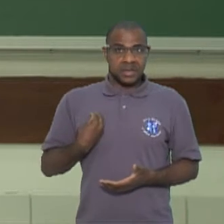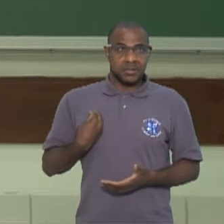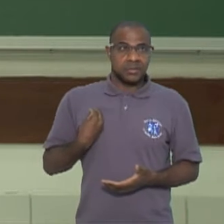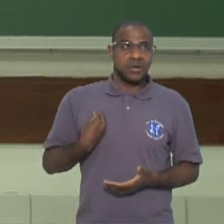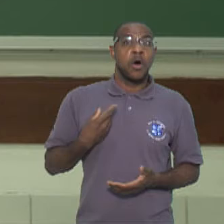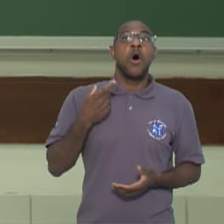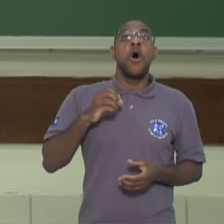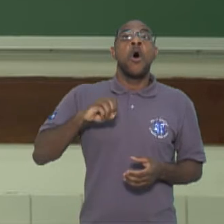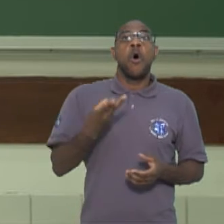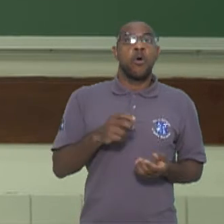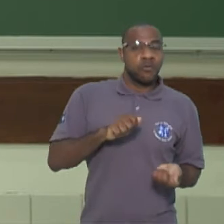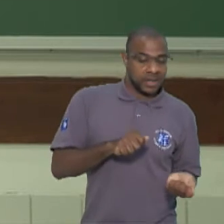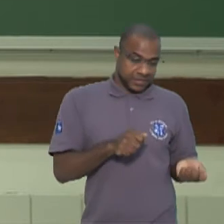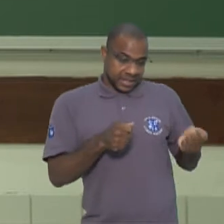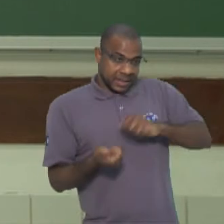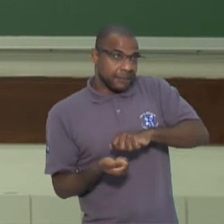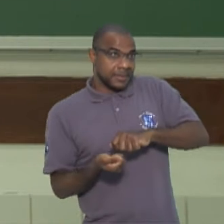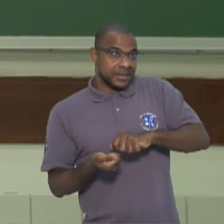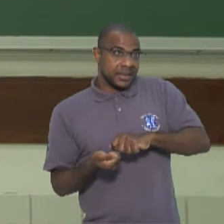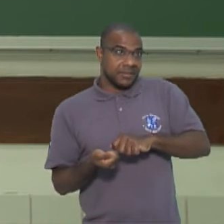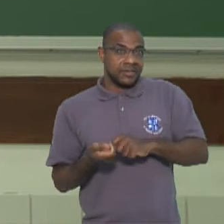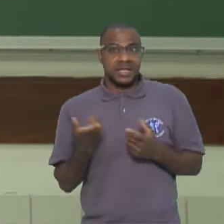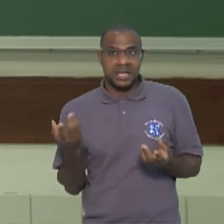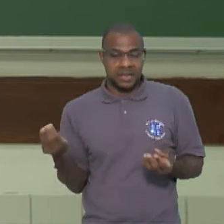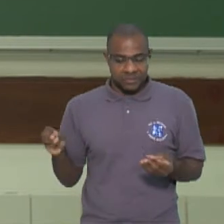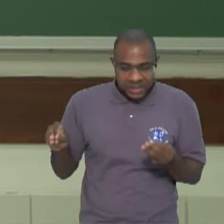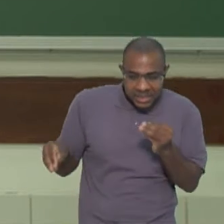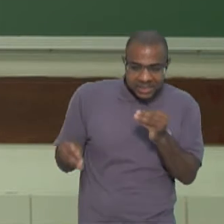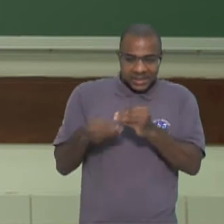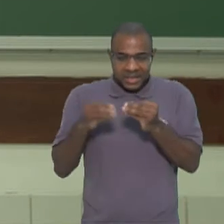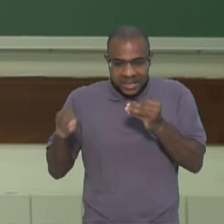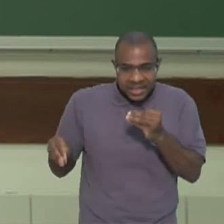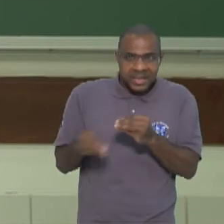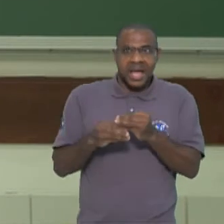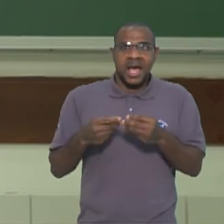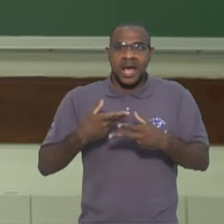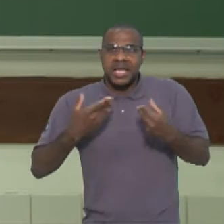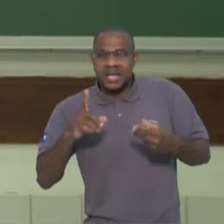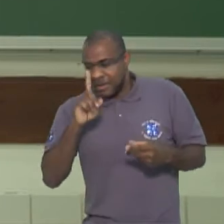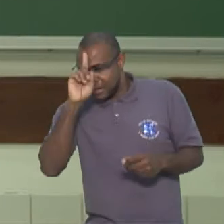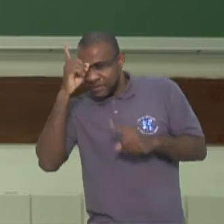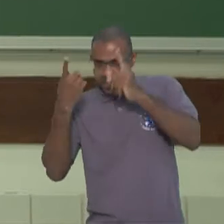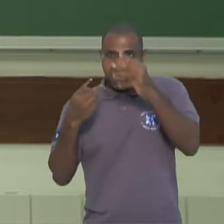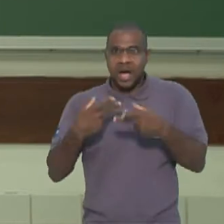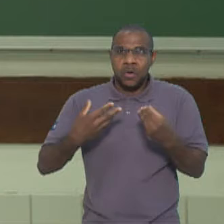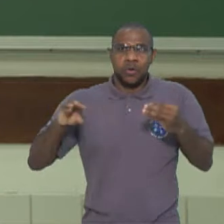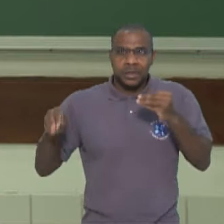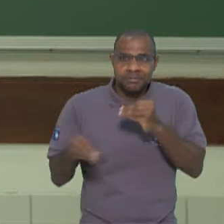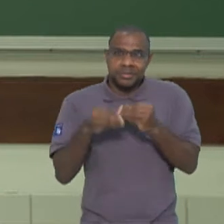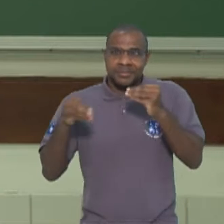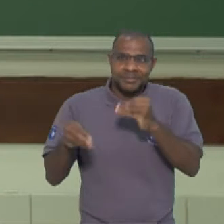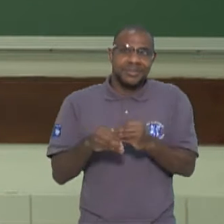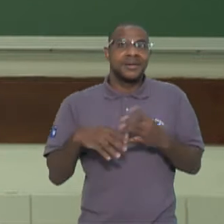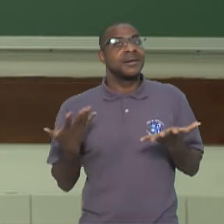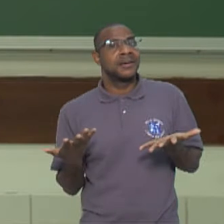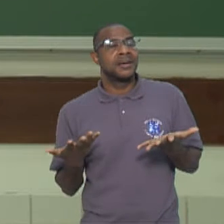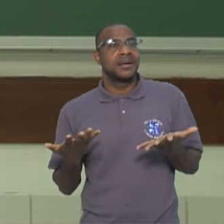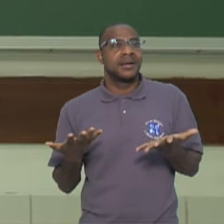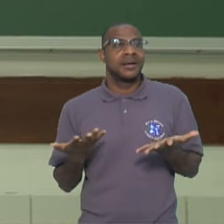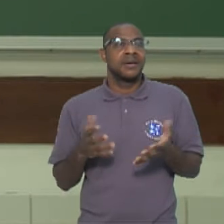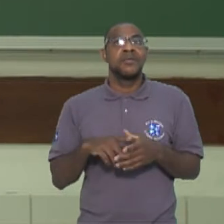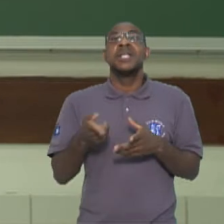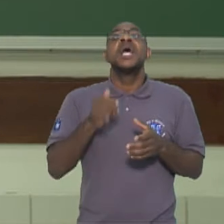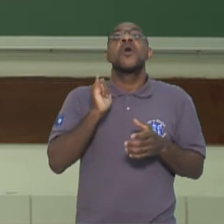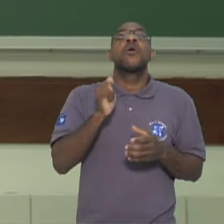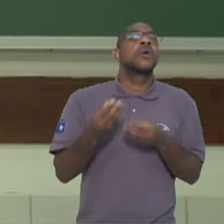que realmente aconteceu ou você já ia colocar fantasia no meio, colocar coisa que não existiu, fazer de uma forma